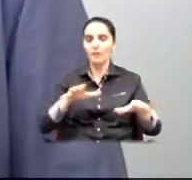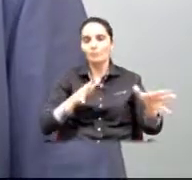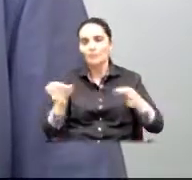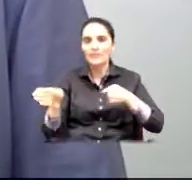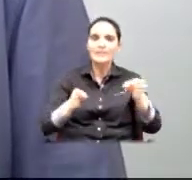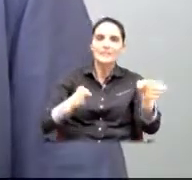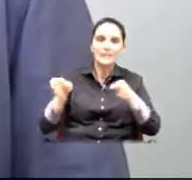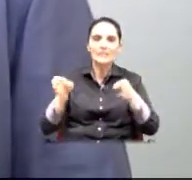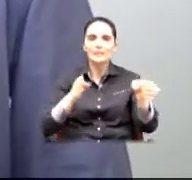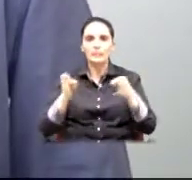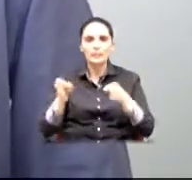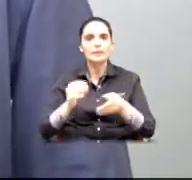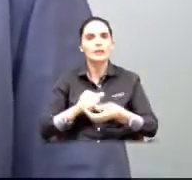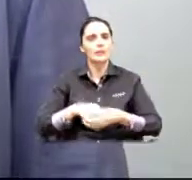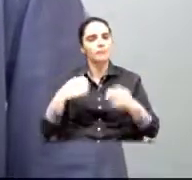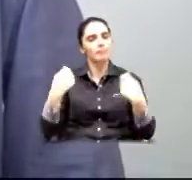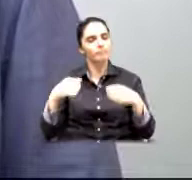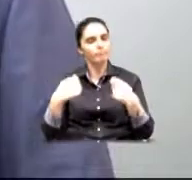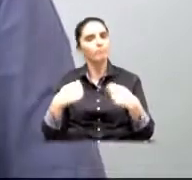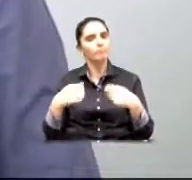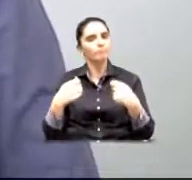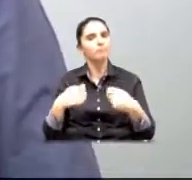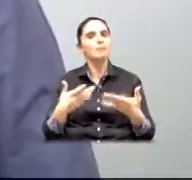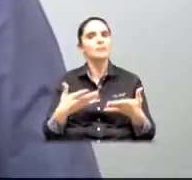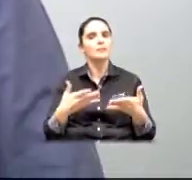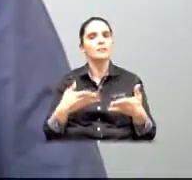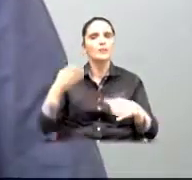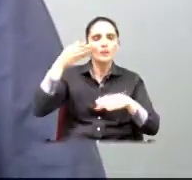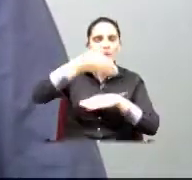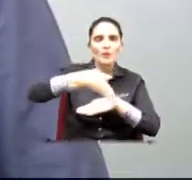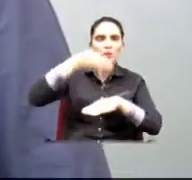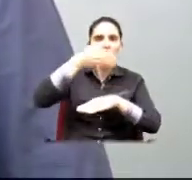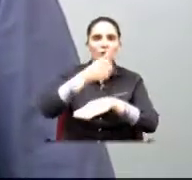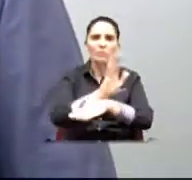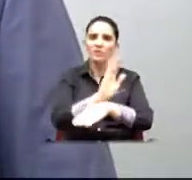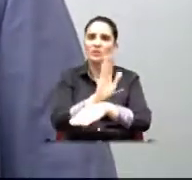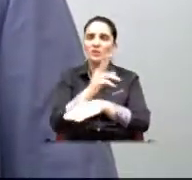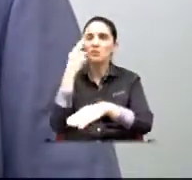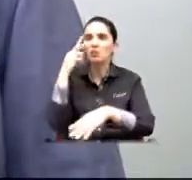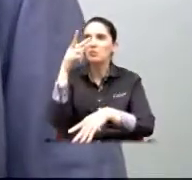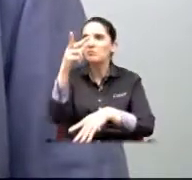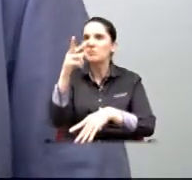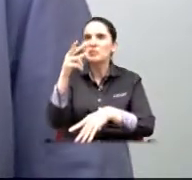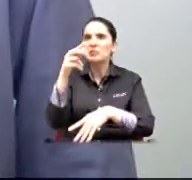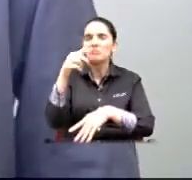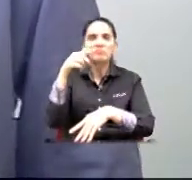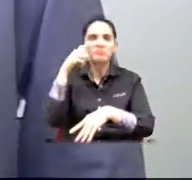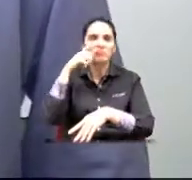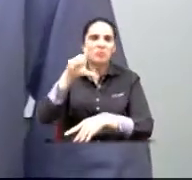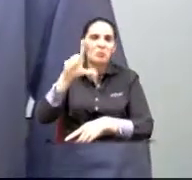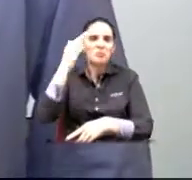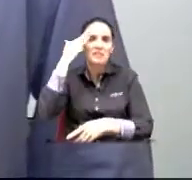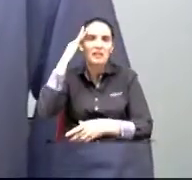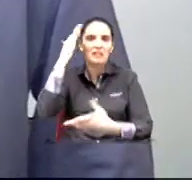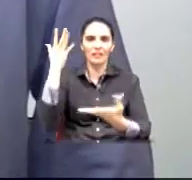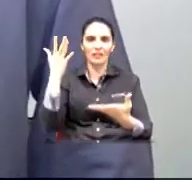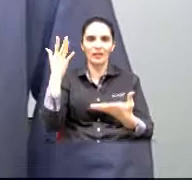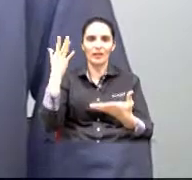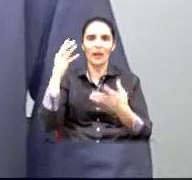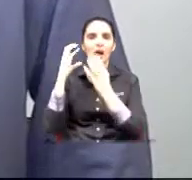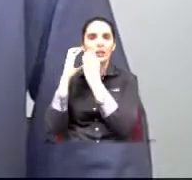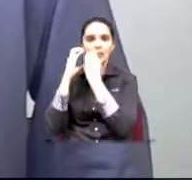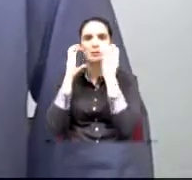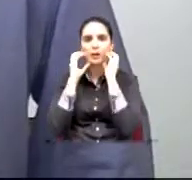dificuldade que eles têm. Eles vão e não conseguem entender o que está se passando tanto no desenho como no filme. Conte com o meu apoio no que